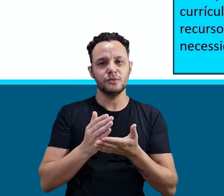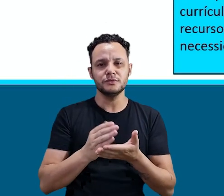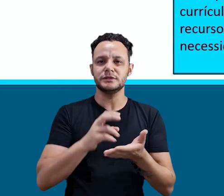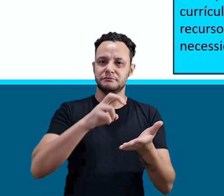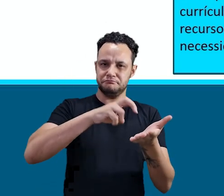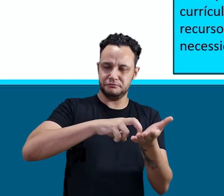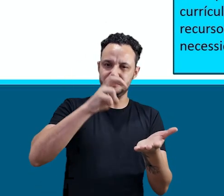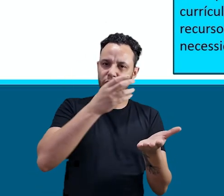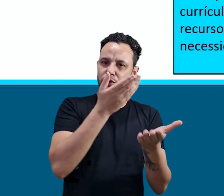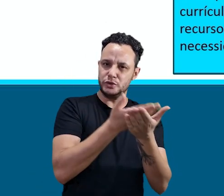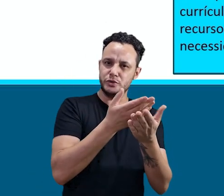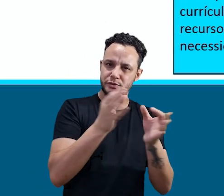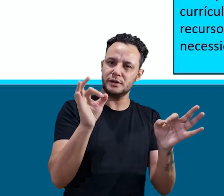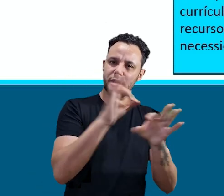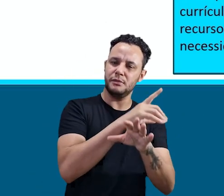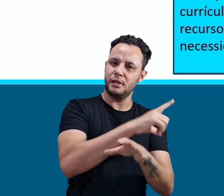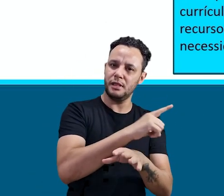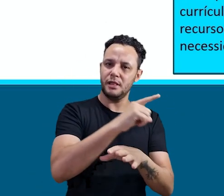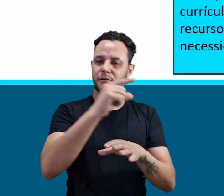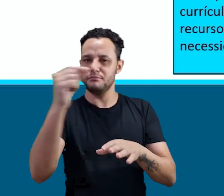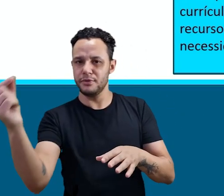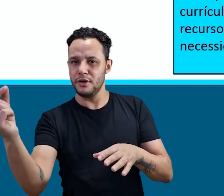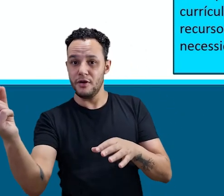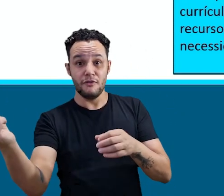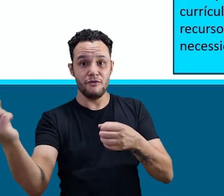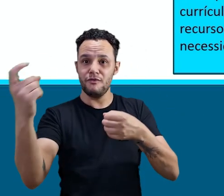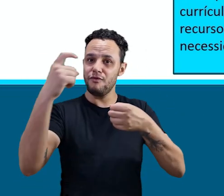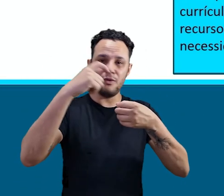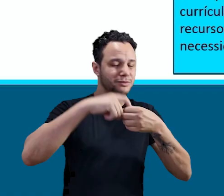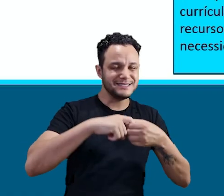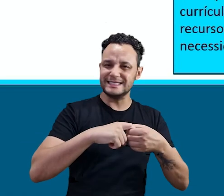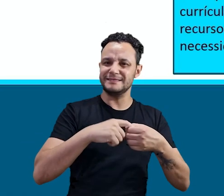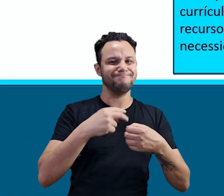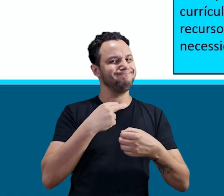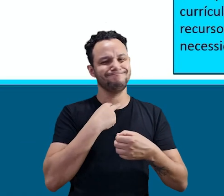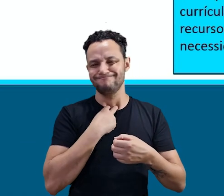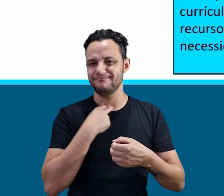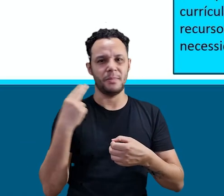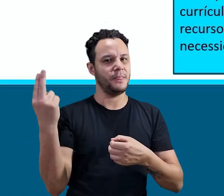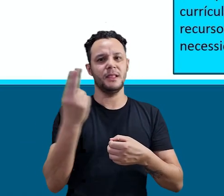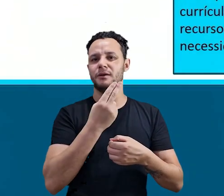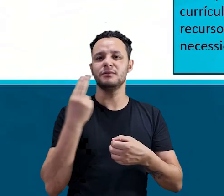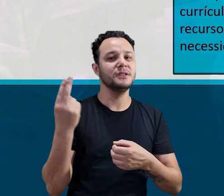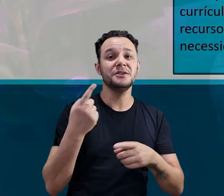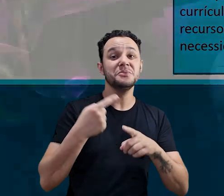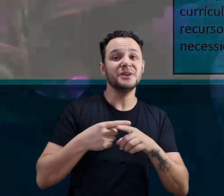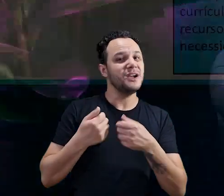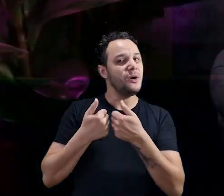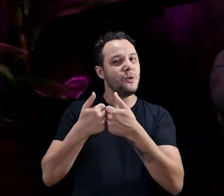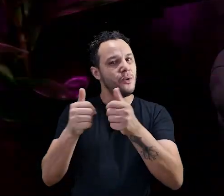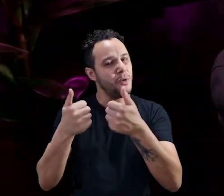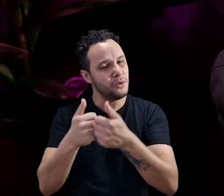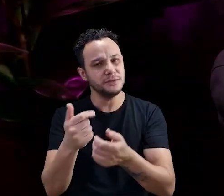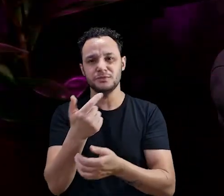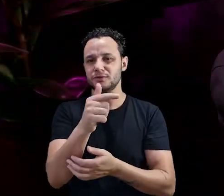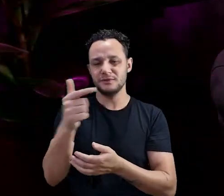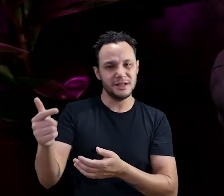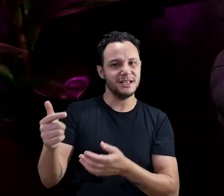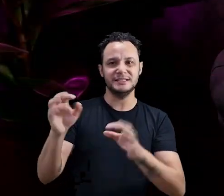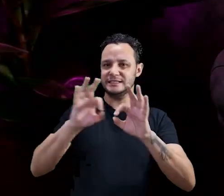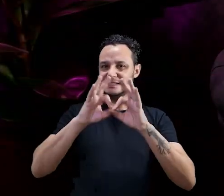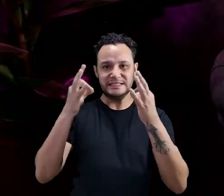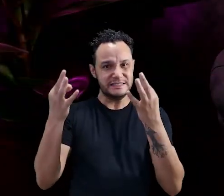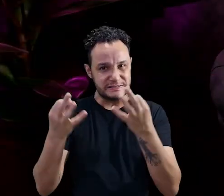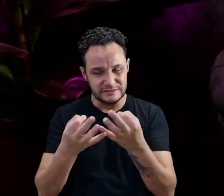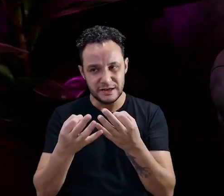conseguem retornar no contraturno, ou por não ter transporte, ou porque a família não tem essa condição, né?